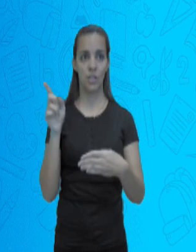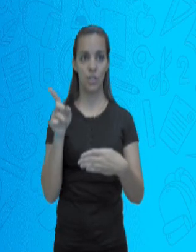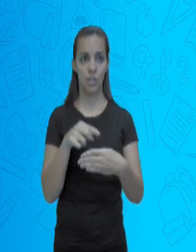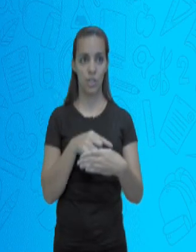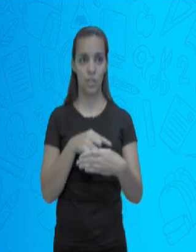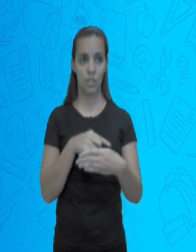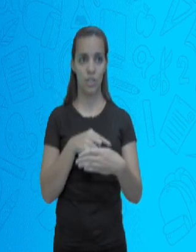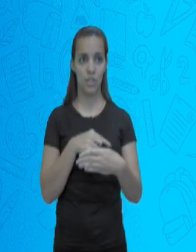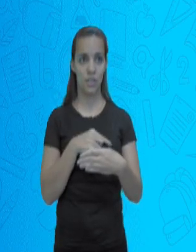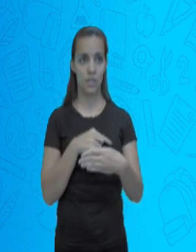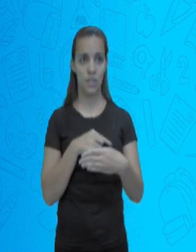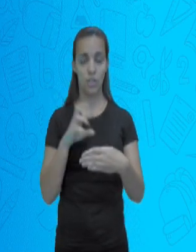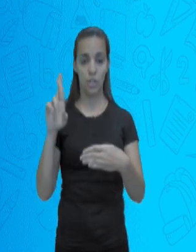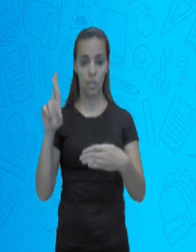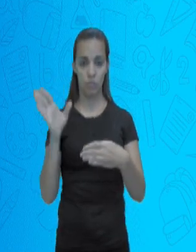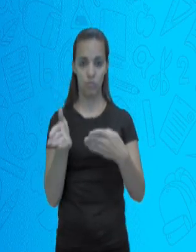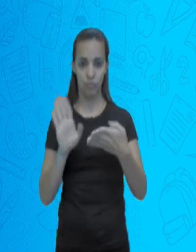ó,